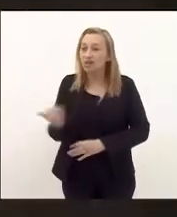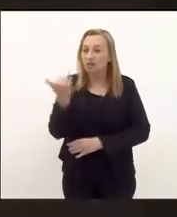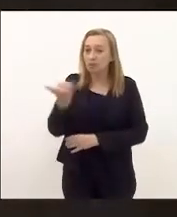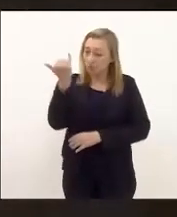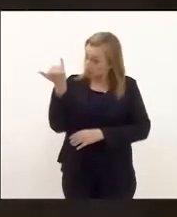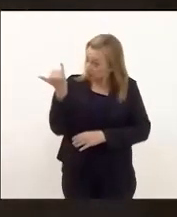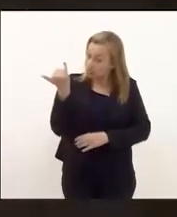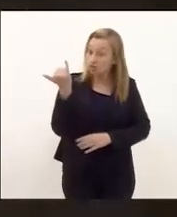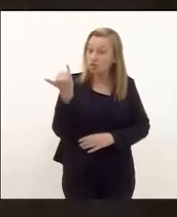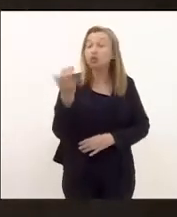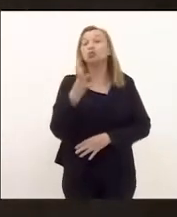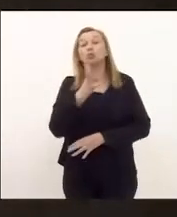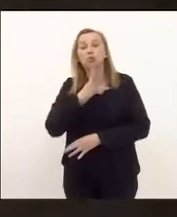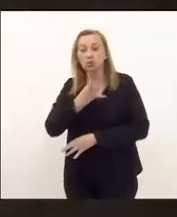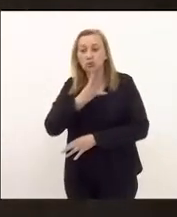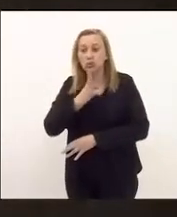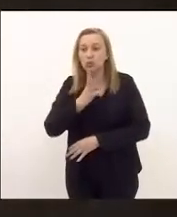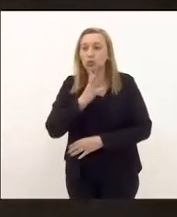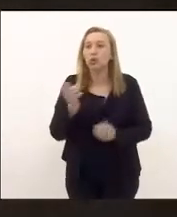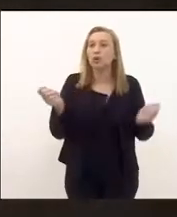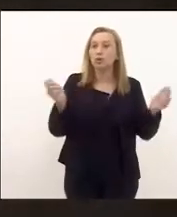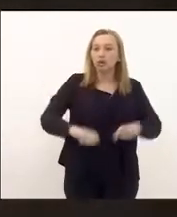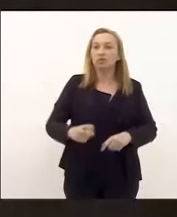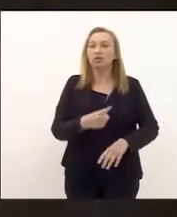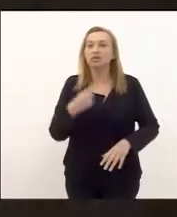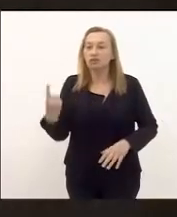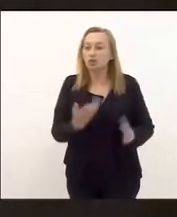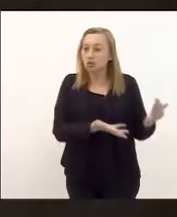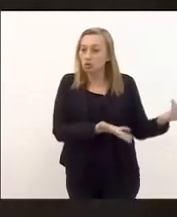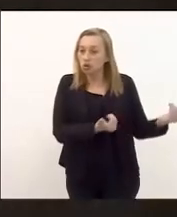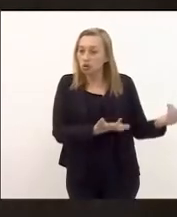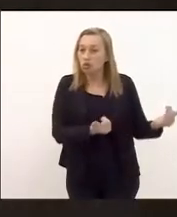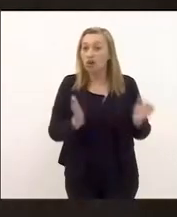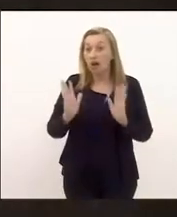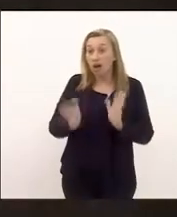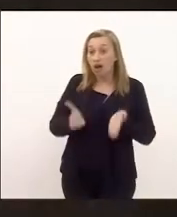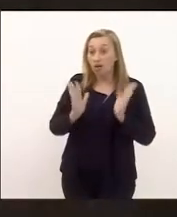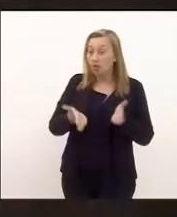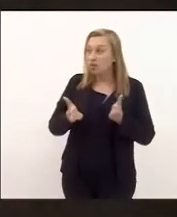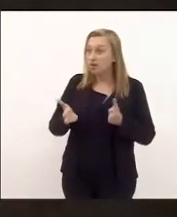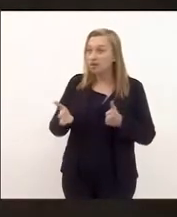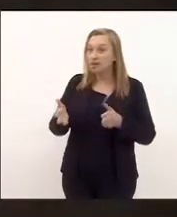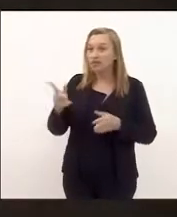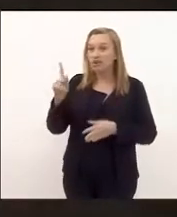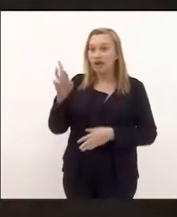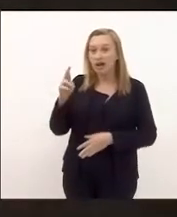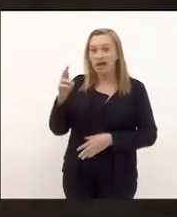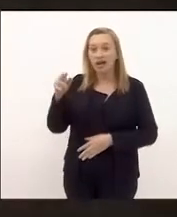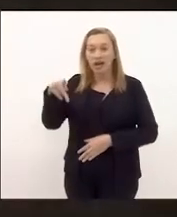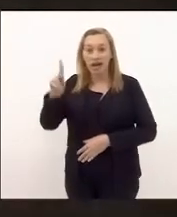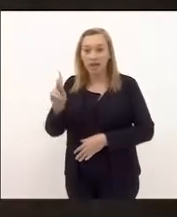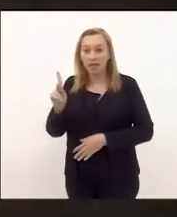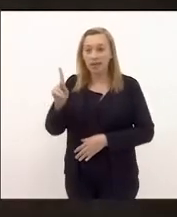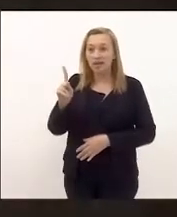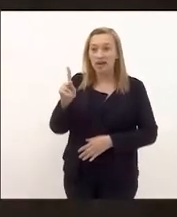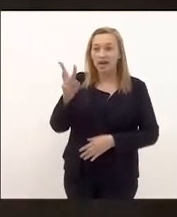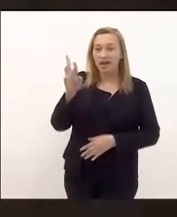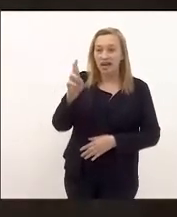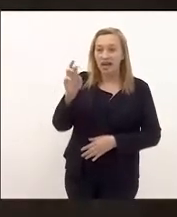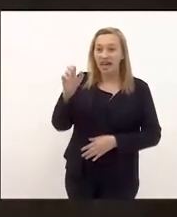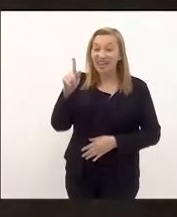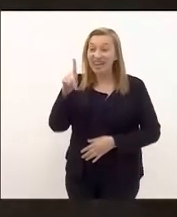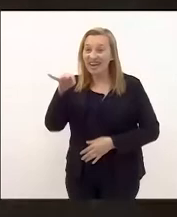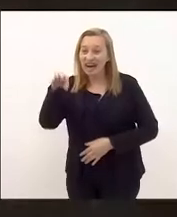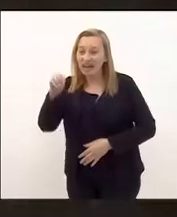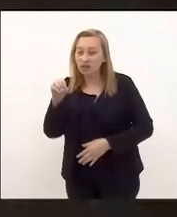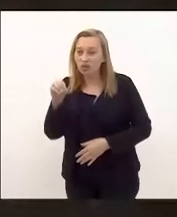importante de reconhecimento da potência da nossa juventude. Agora mesmo eu estava com um rapper renegado e a gente conversava o